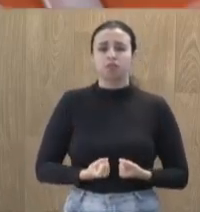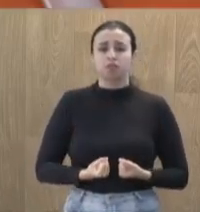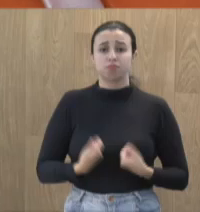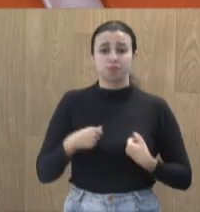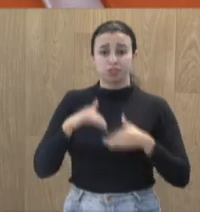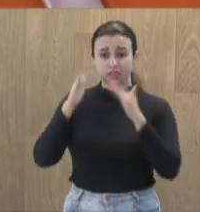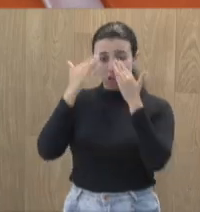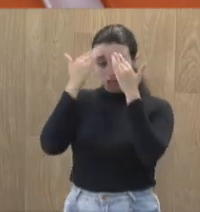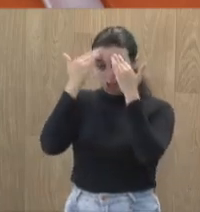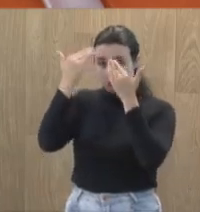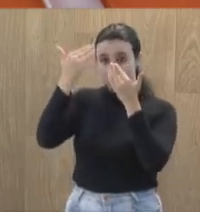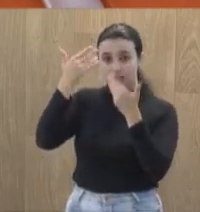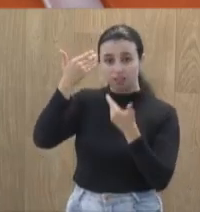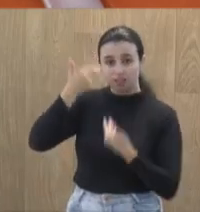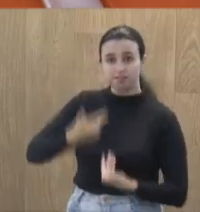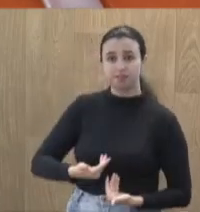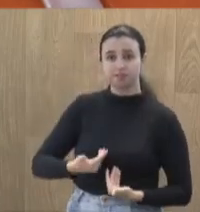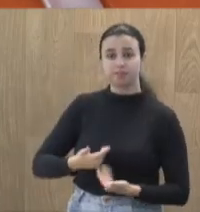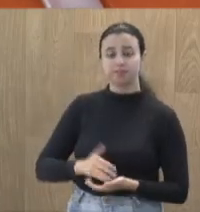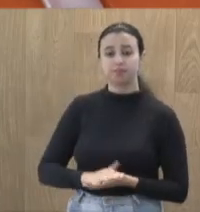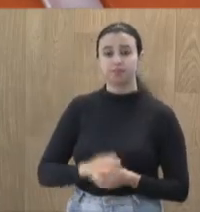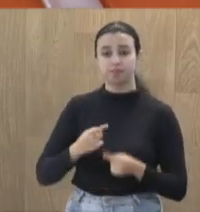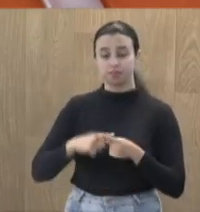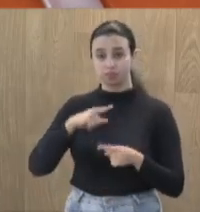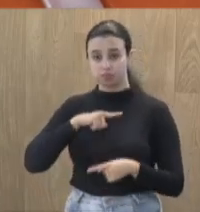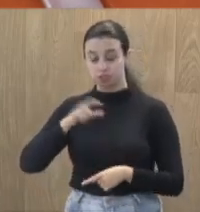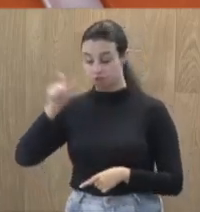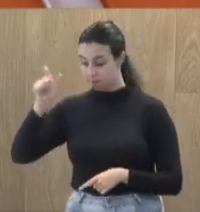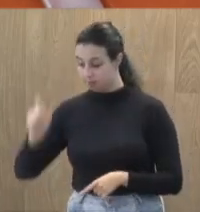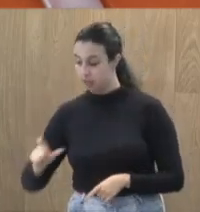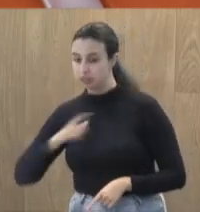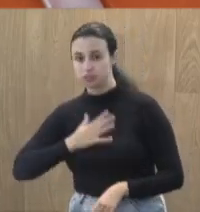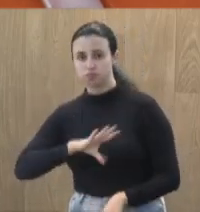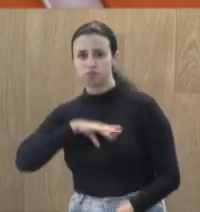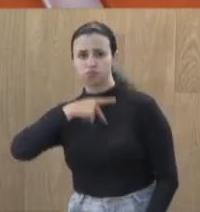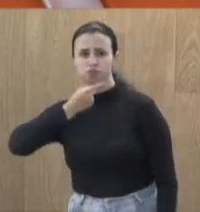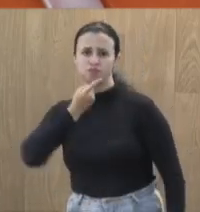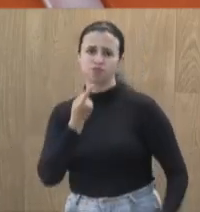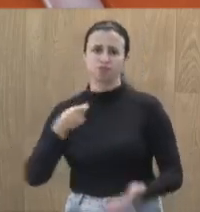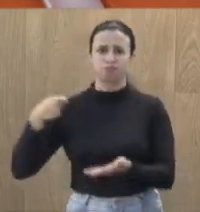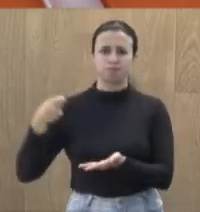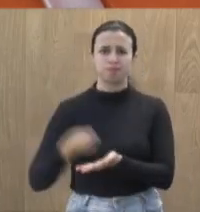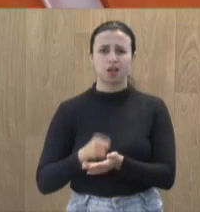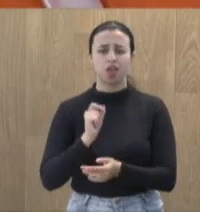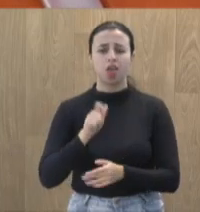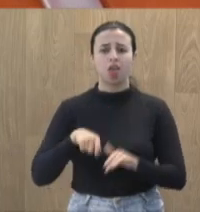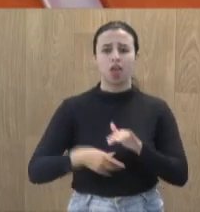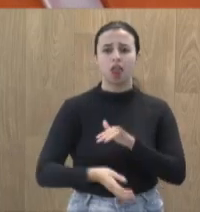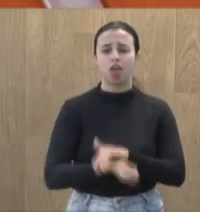agradecidos por ter um homem aqui para falar para vocês se vocês são ou não são os ladrões.